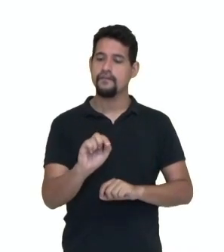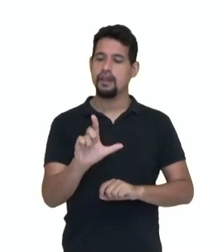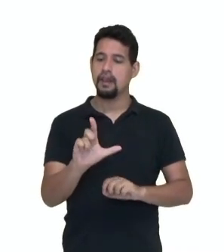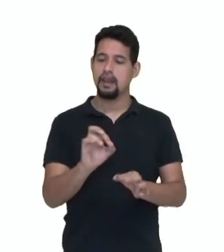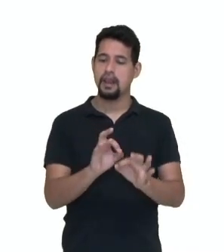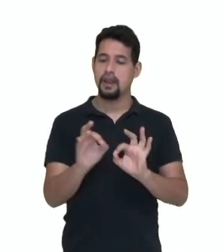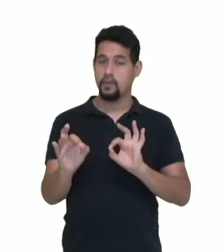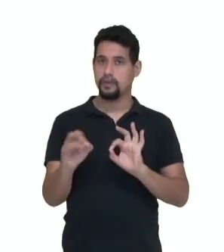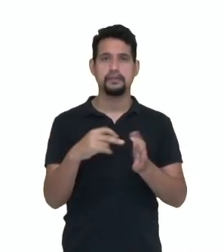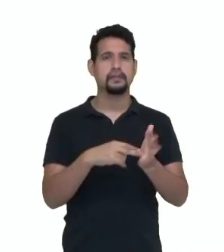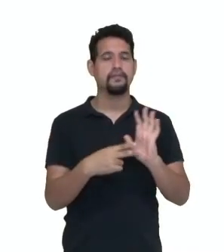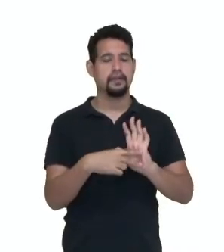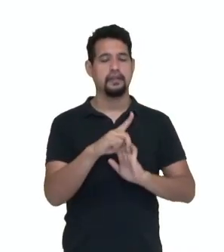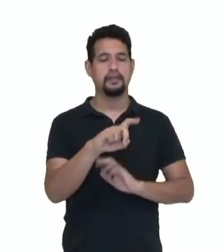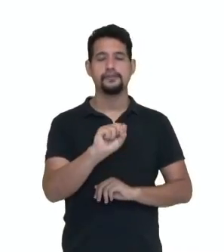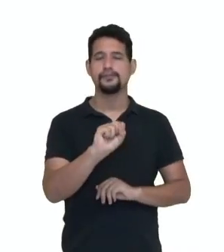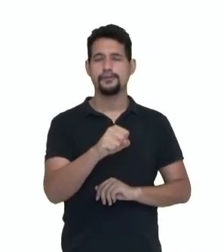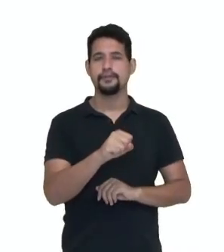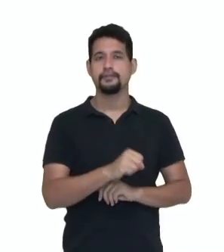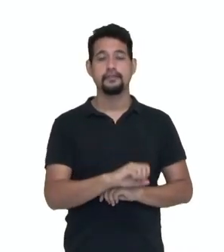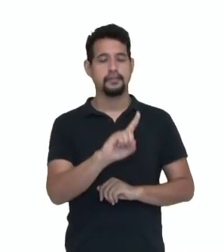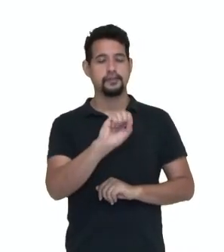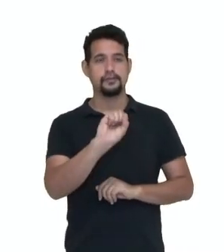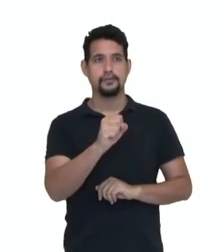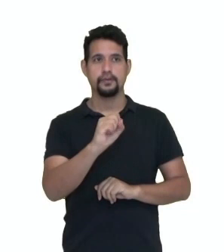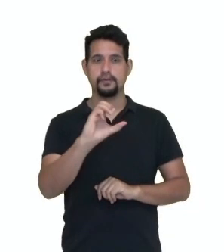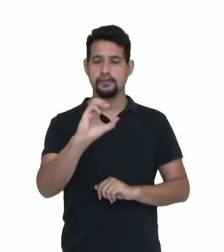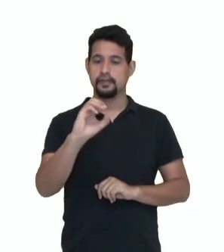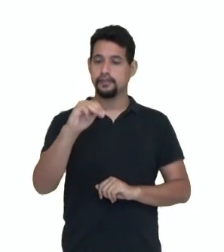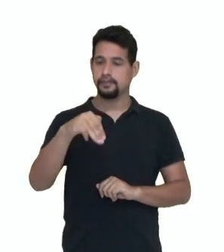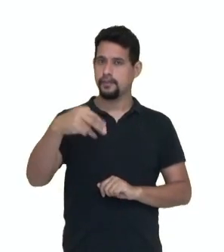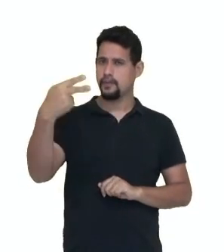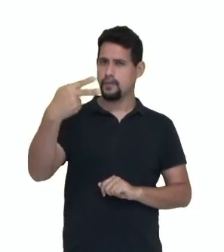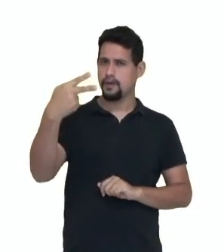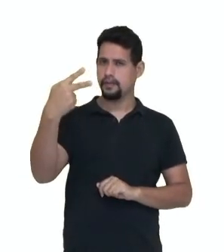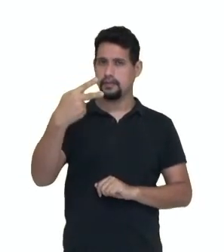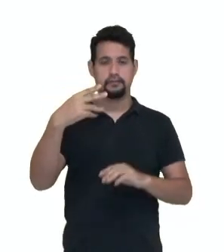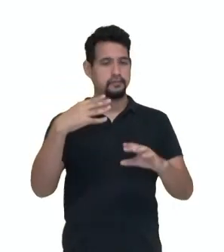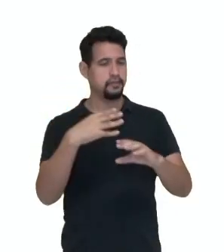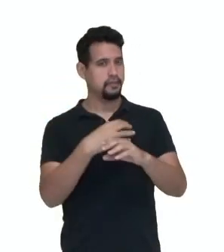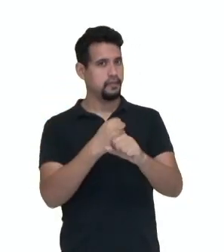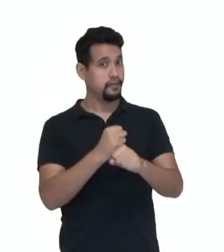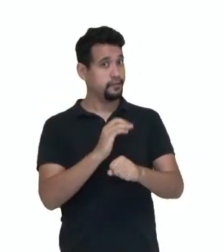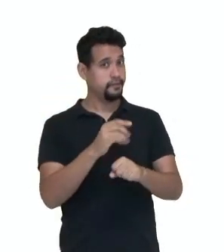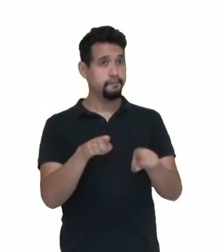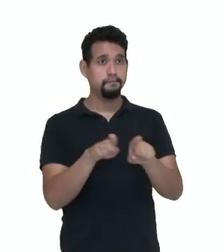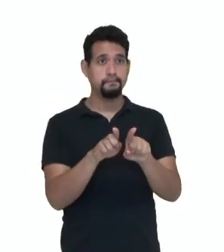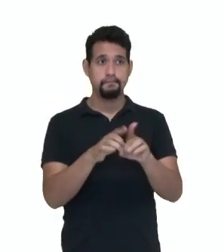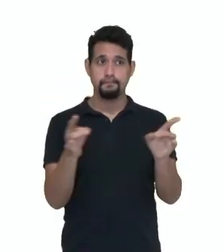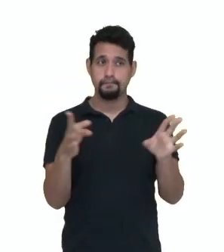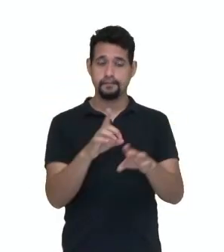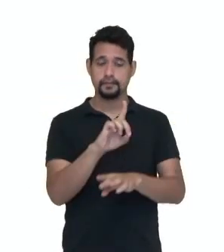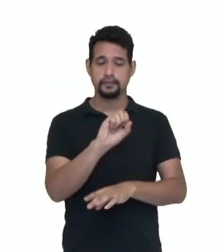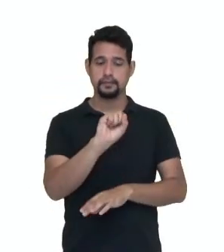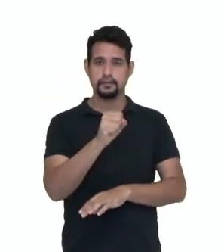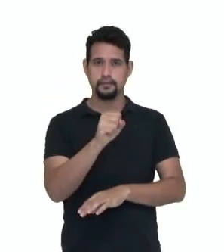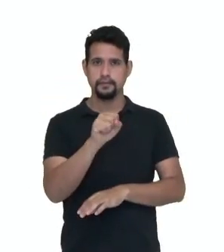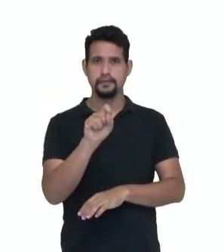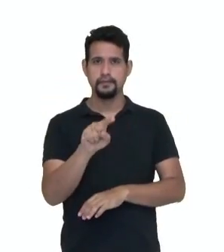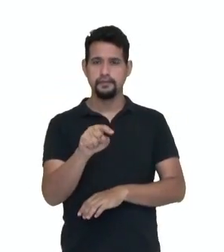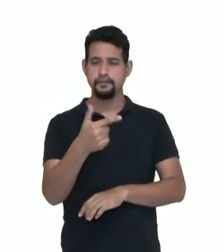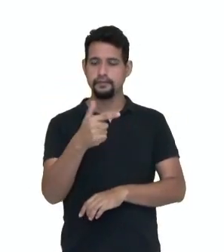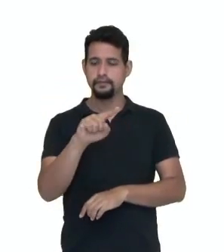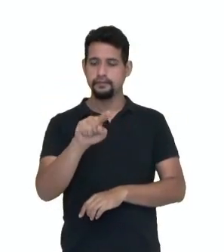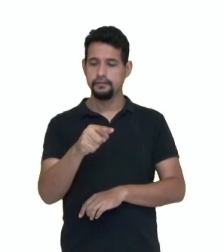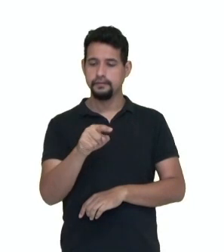dar 18, né? Como é a área, 18 centímetros quadrados, tá? Multiplicamos ali 18 por 2,5, né?